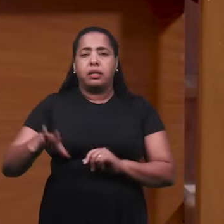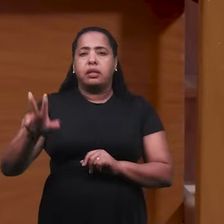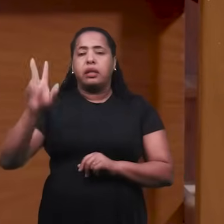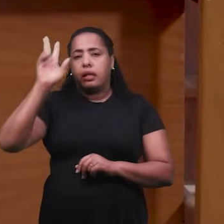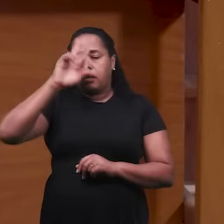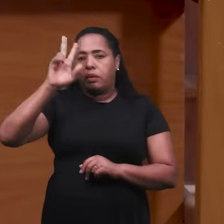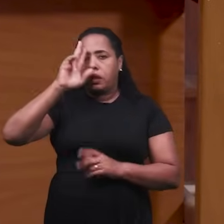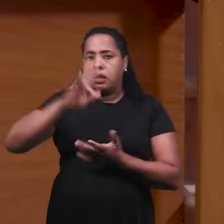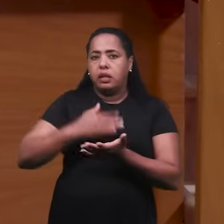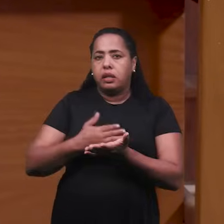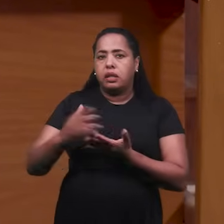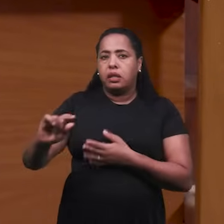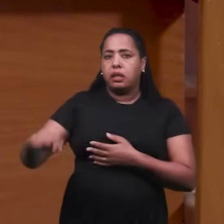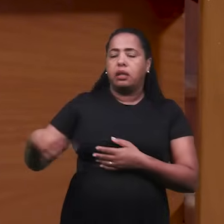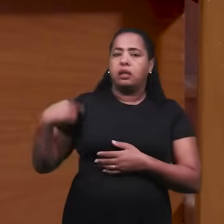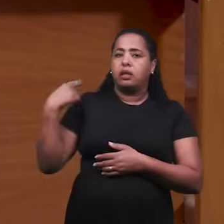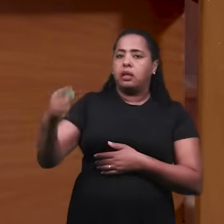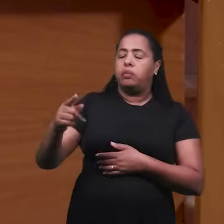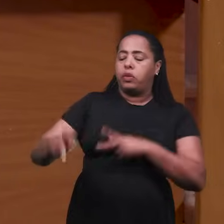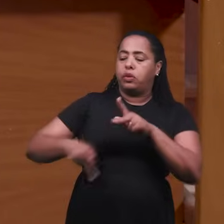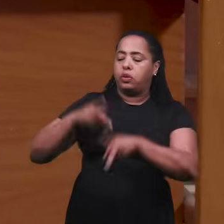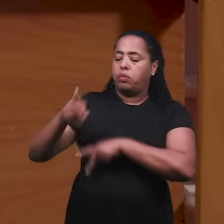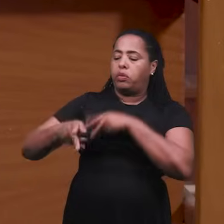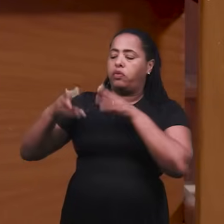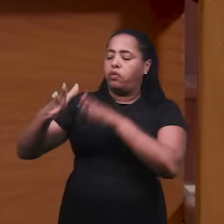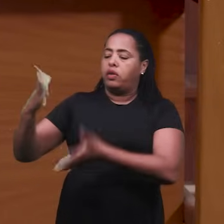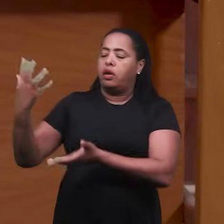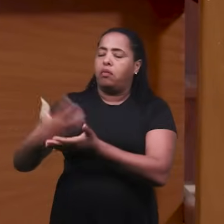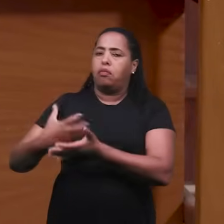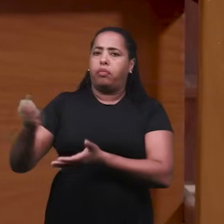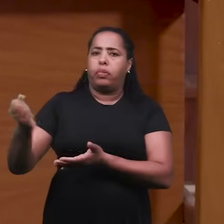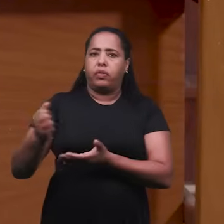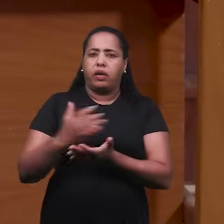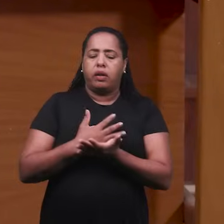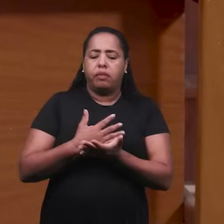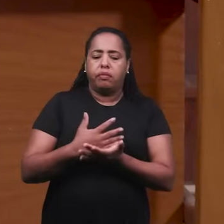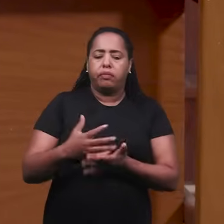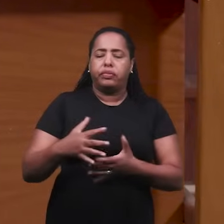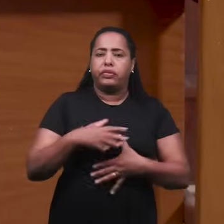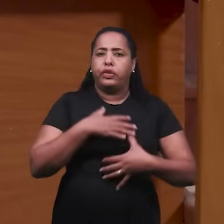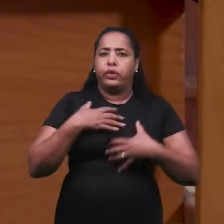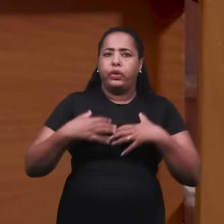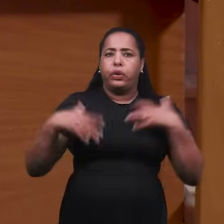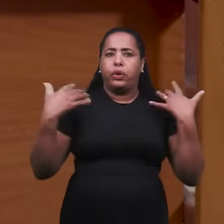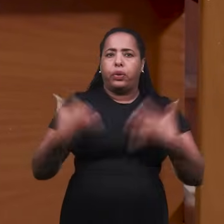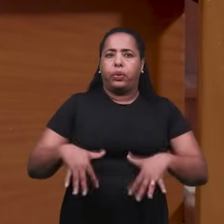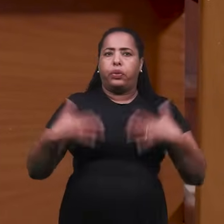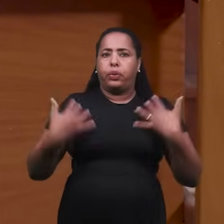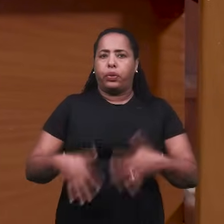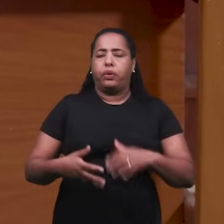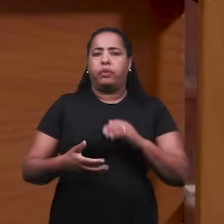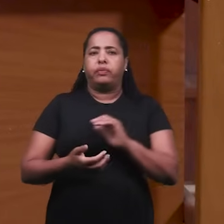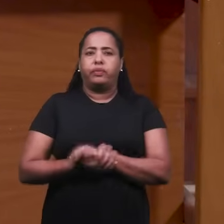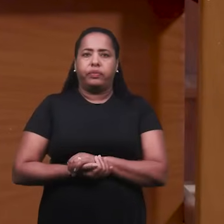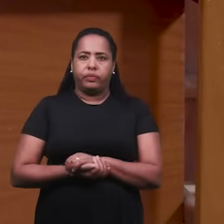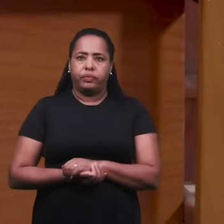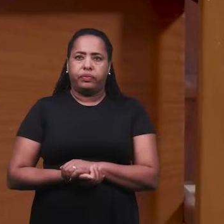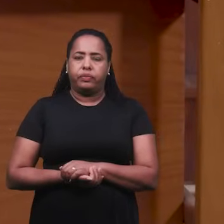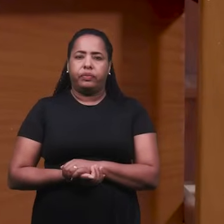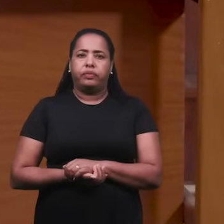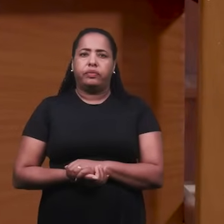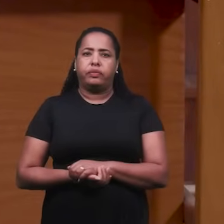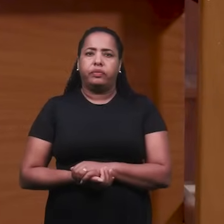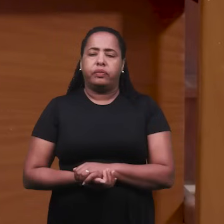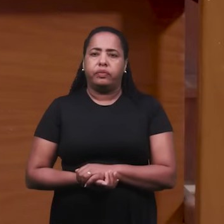inicia depois que a igreja for arrebatada. Nós estamos no princípio das dores, né? Luiz, só para a gente